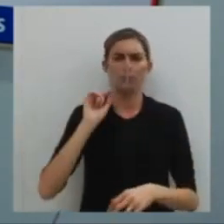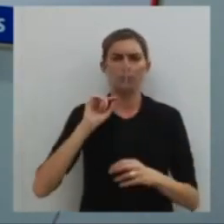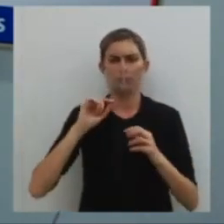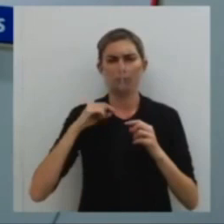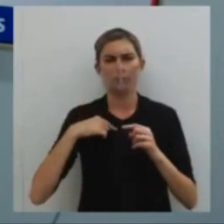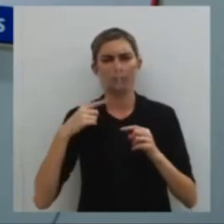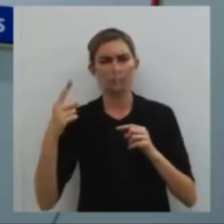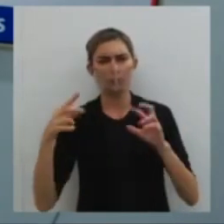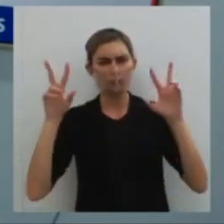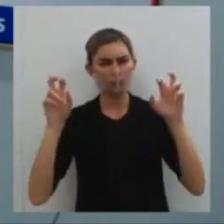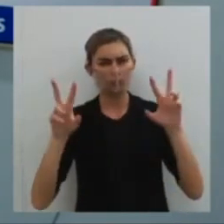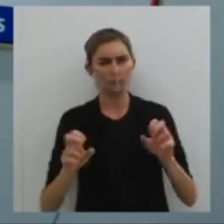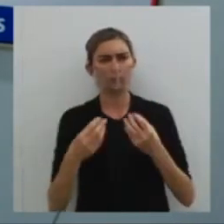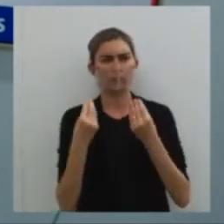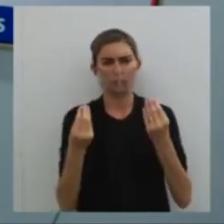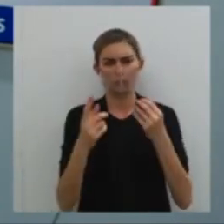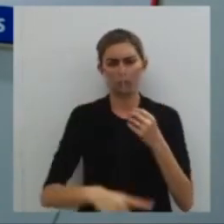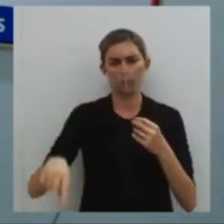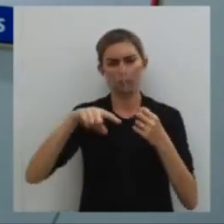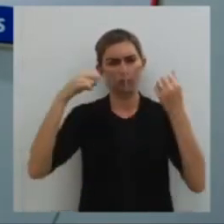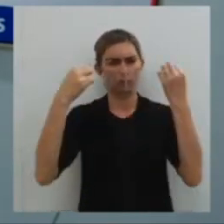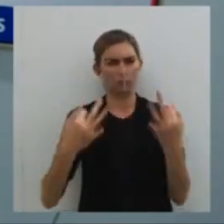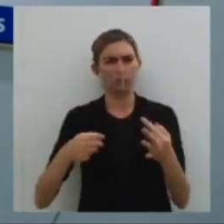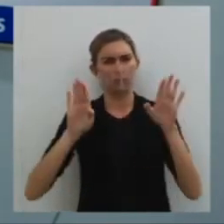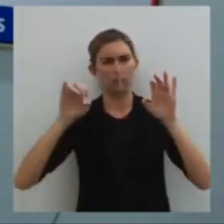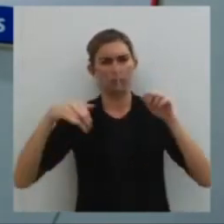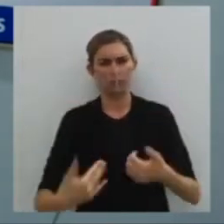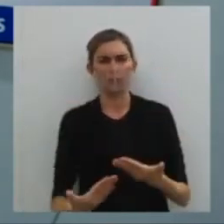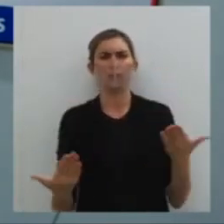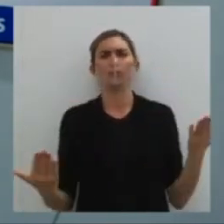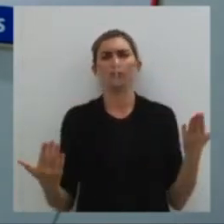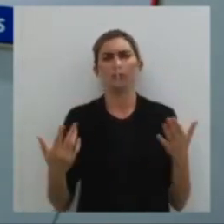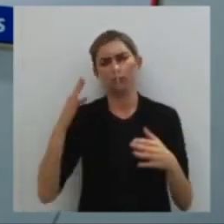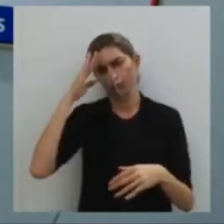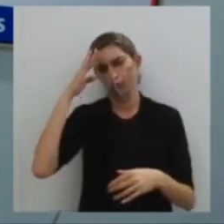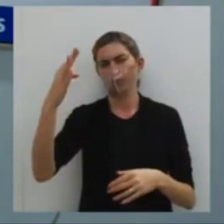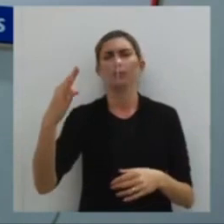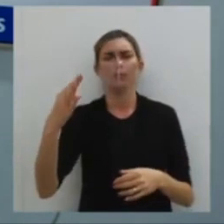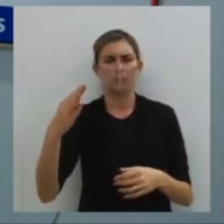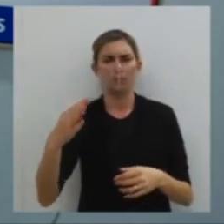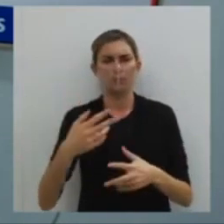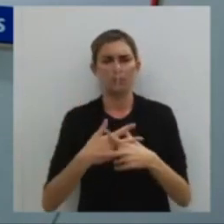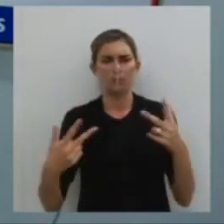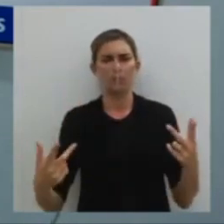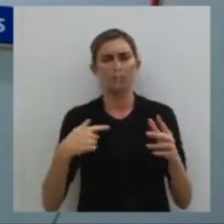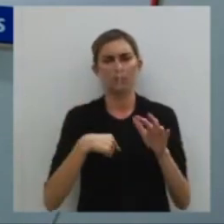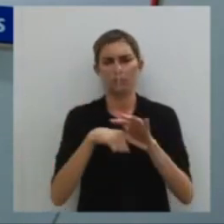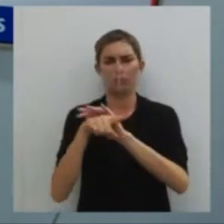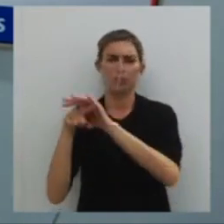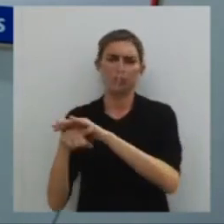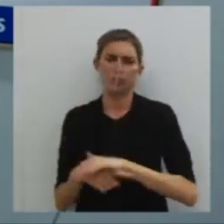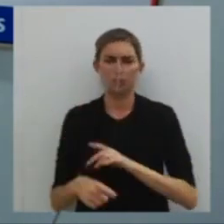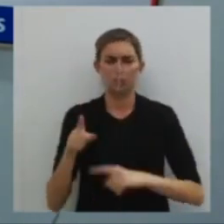de abordagem do tema para a gente definir bem as restrições, as principais restrições e análises